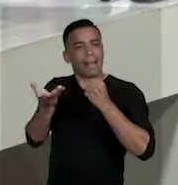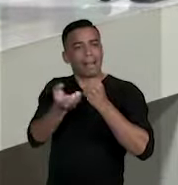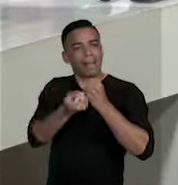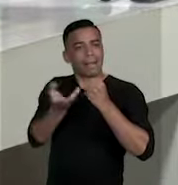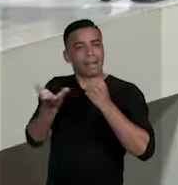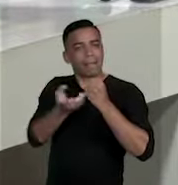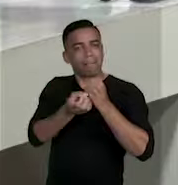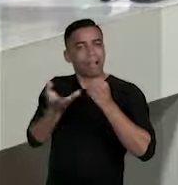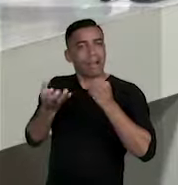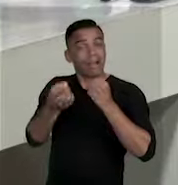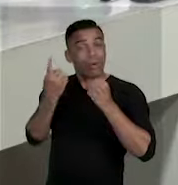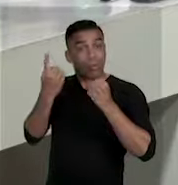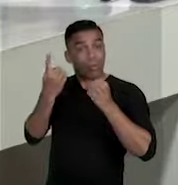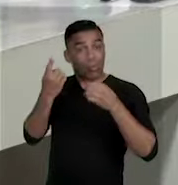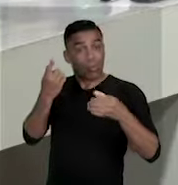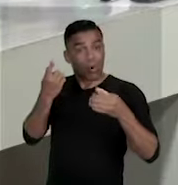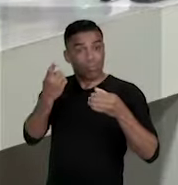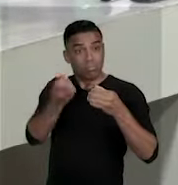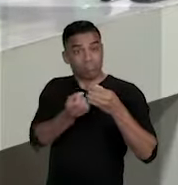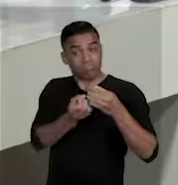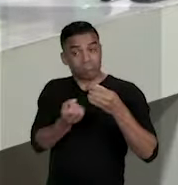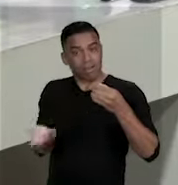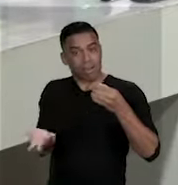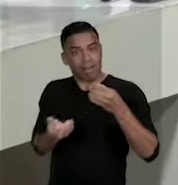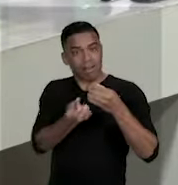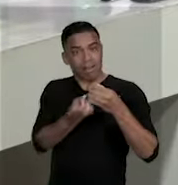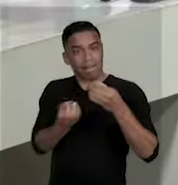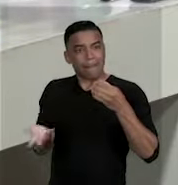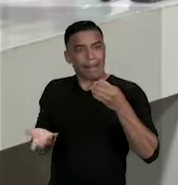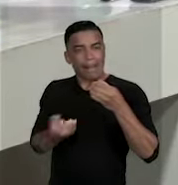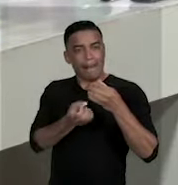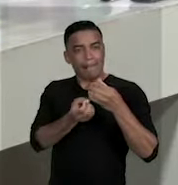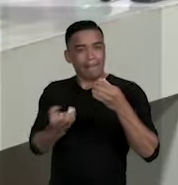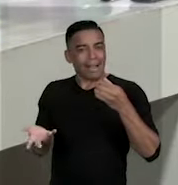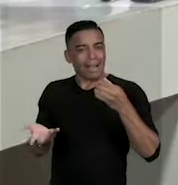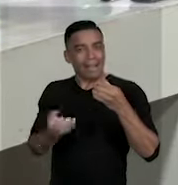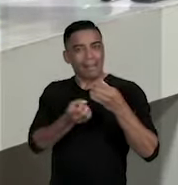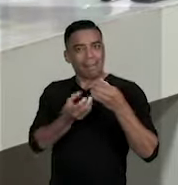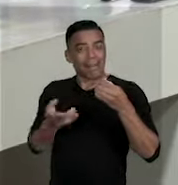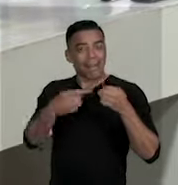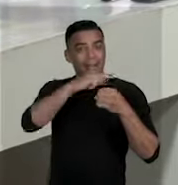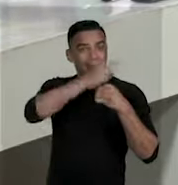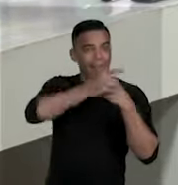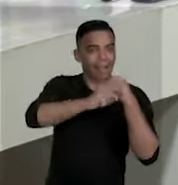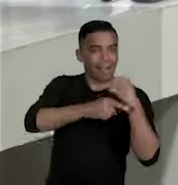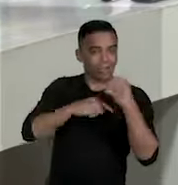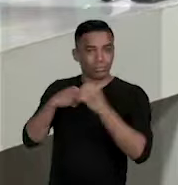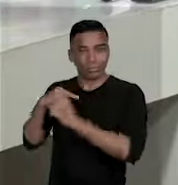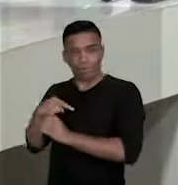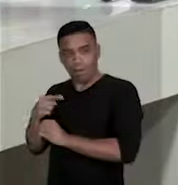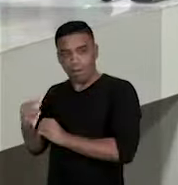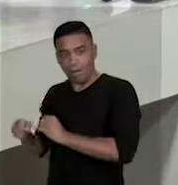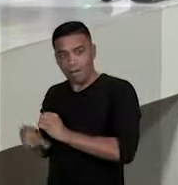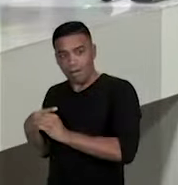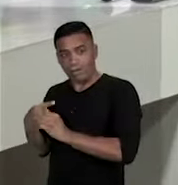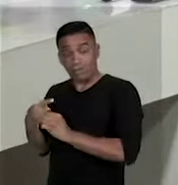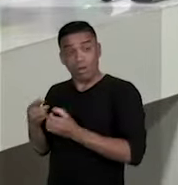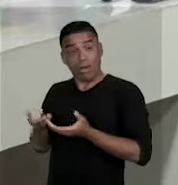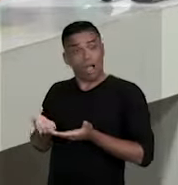transferidos de um átomo para o outro átomo. Então, à medida que eu aumento